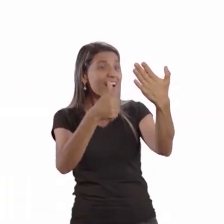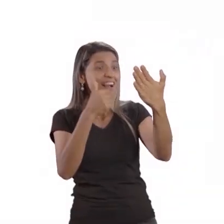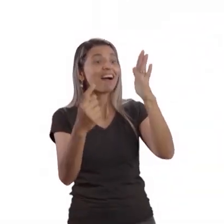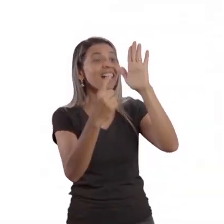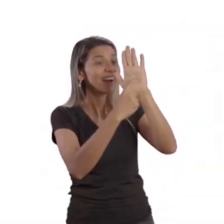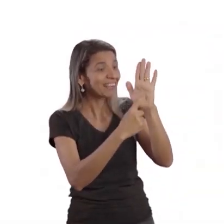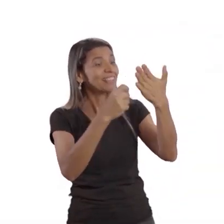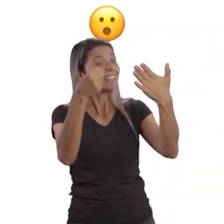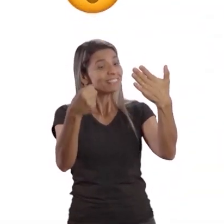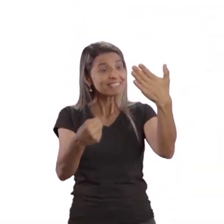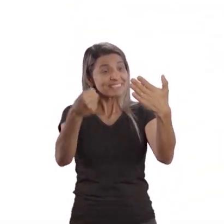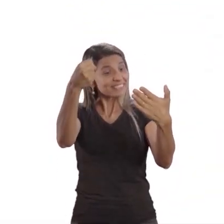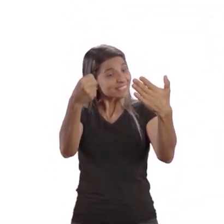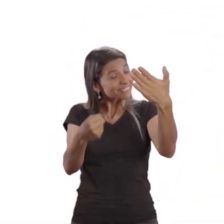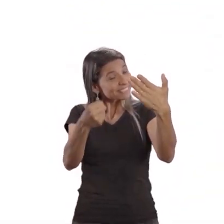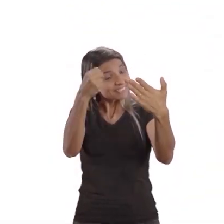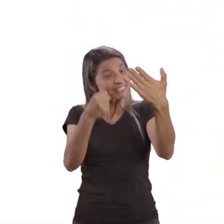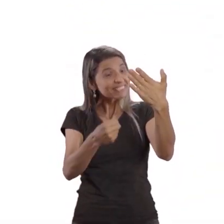Se